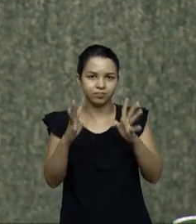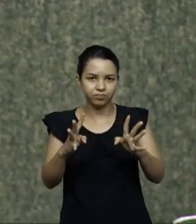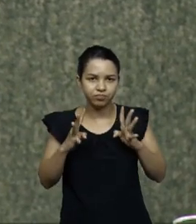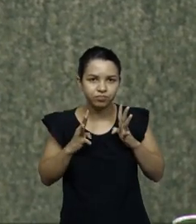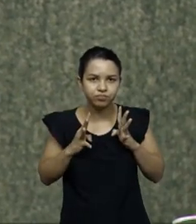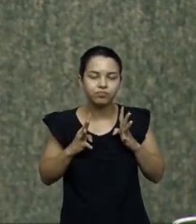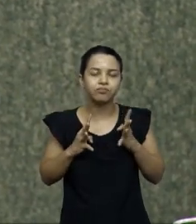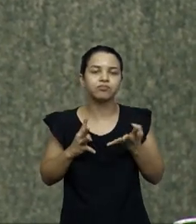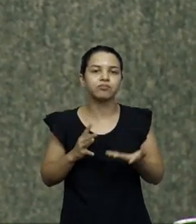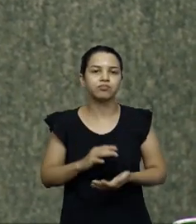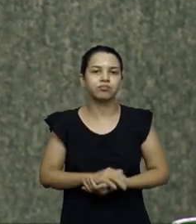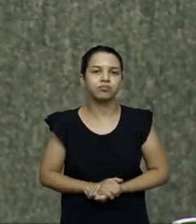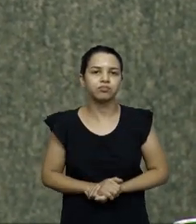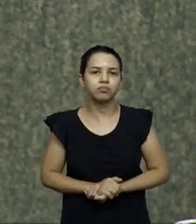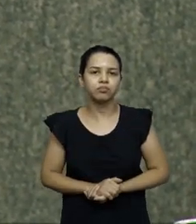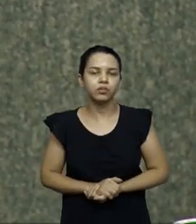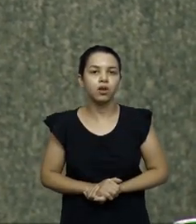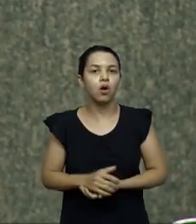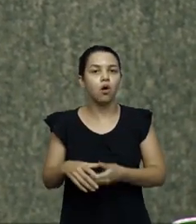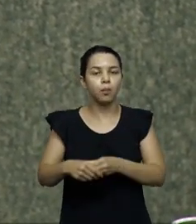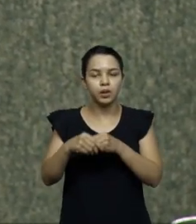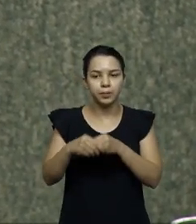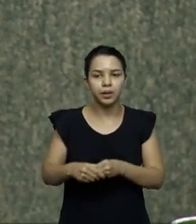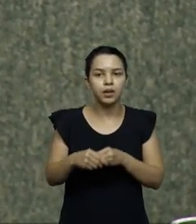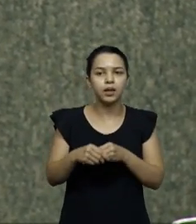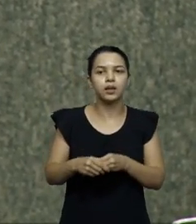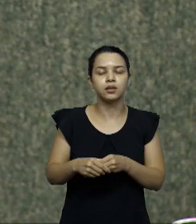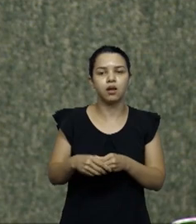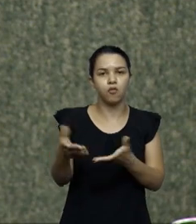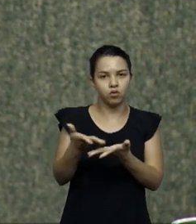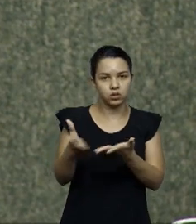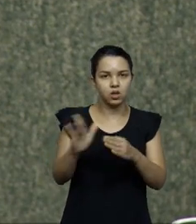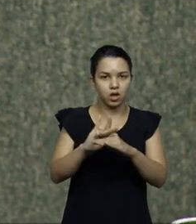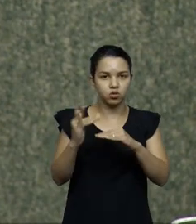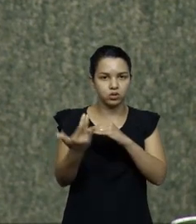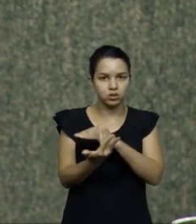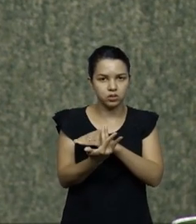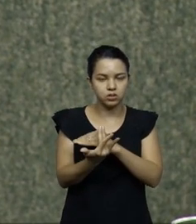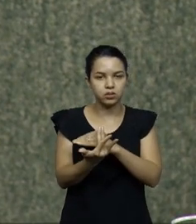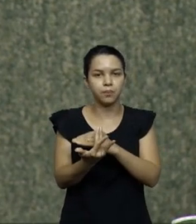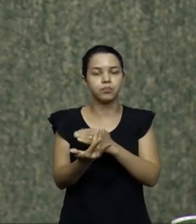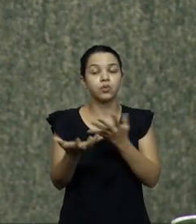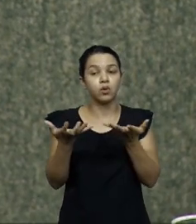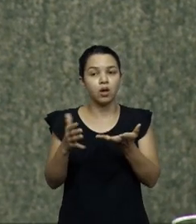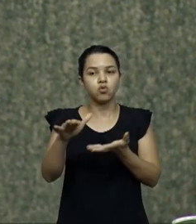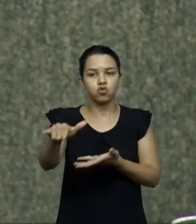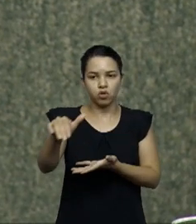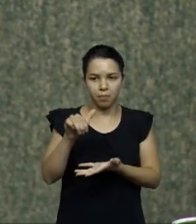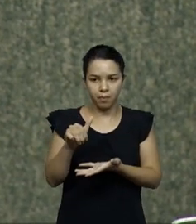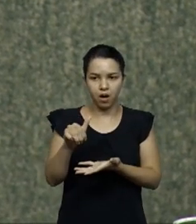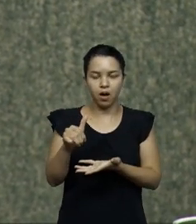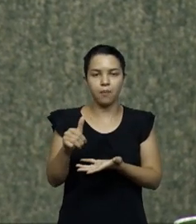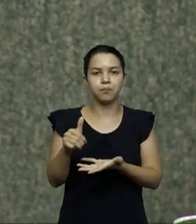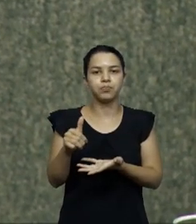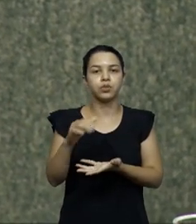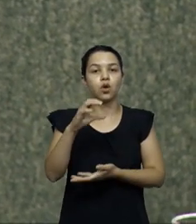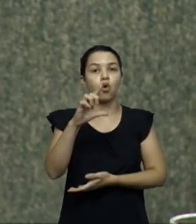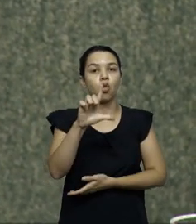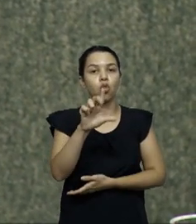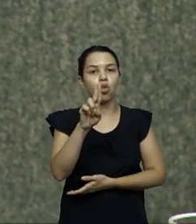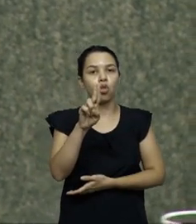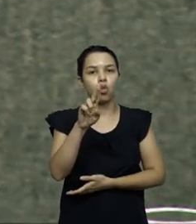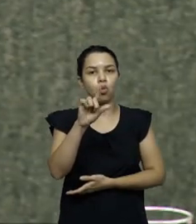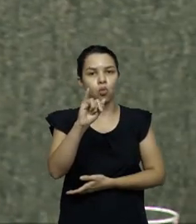né e cumprimentar mais uma vez quem tá na rede social e eu quero chamar para falar Luiz Carlos Vieira